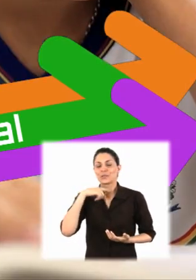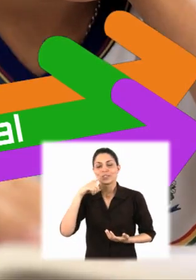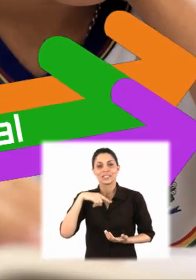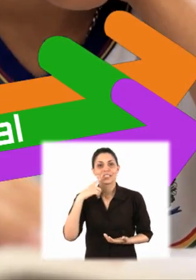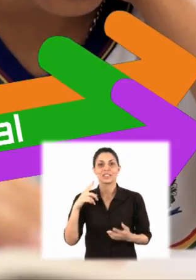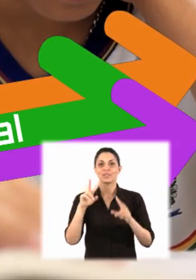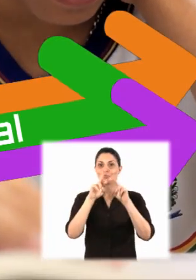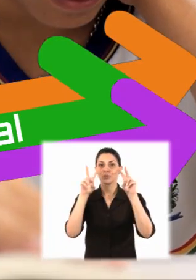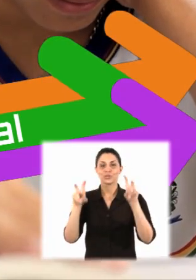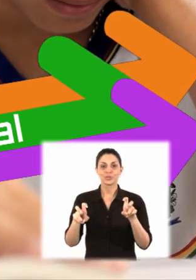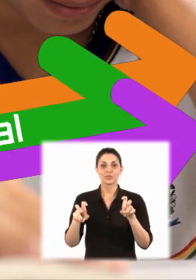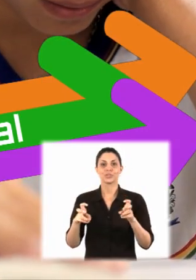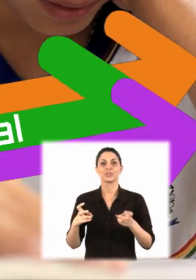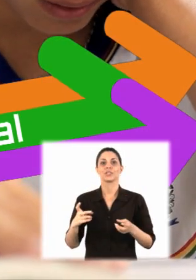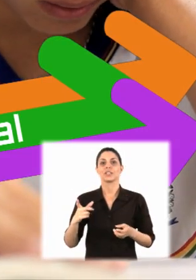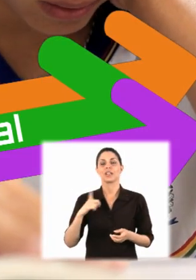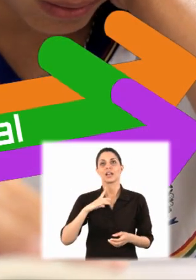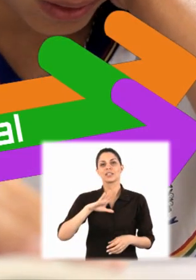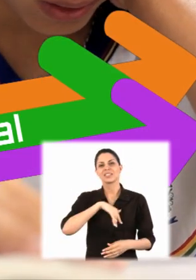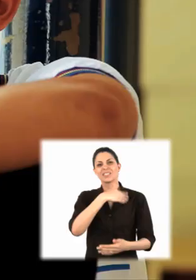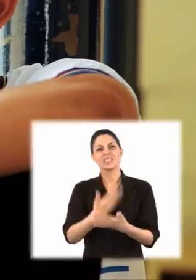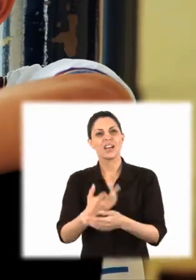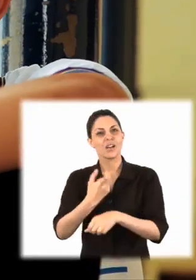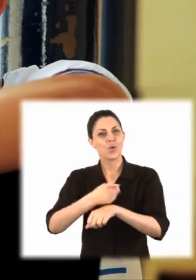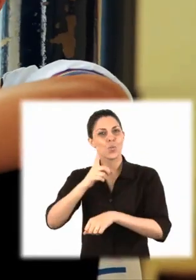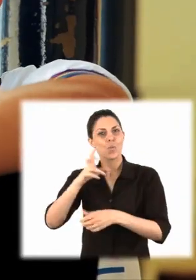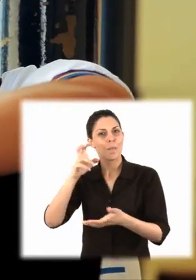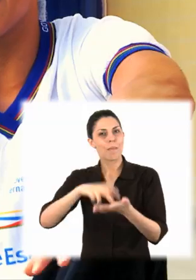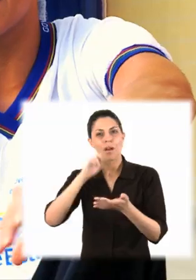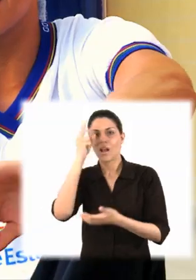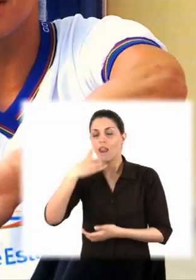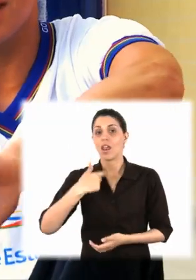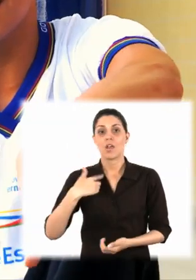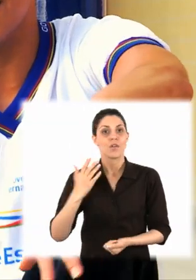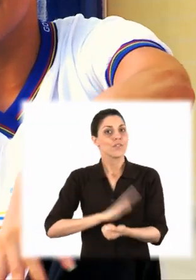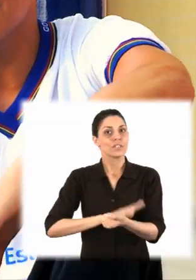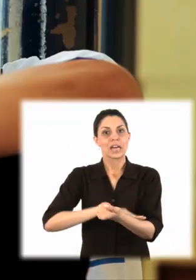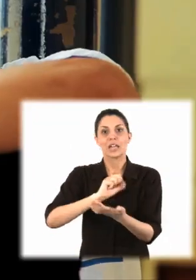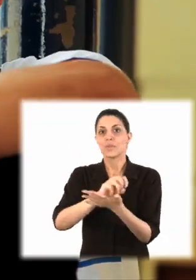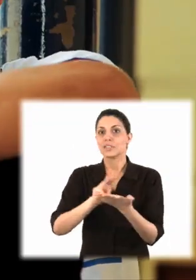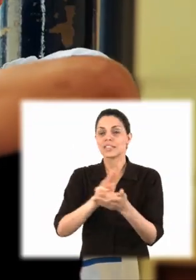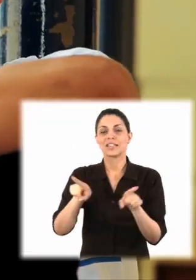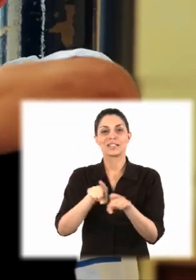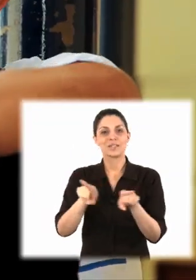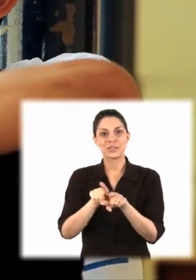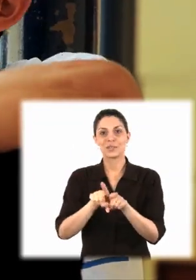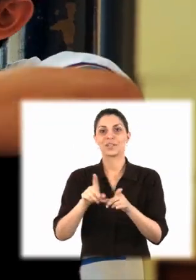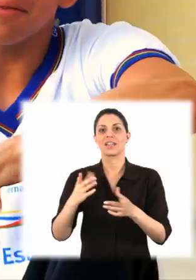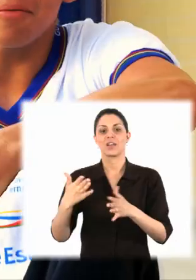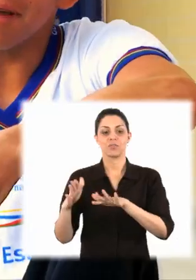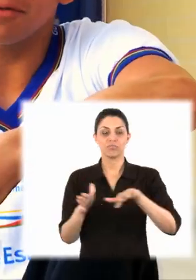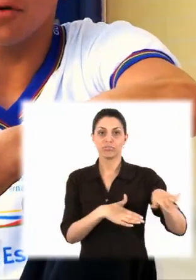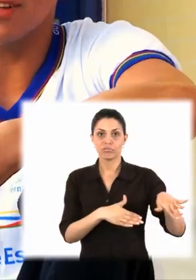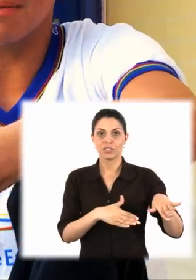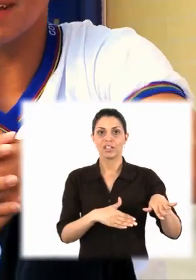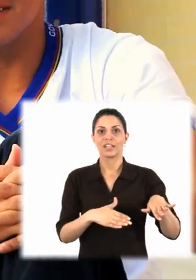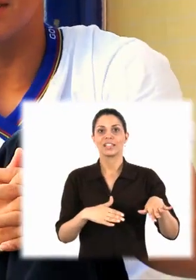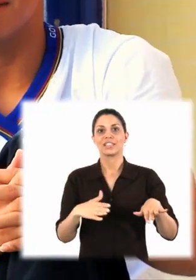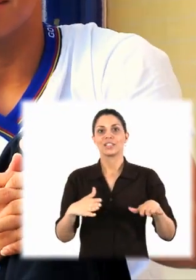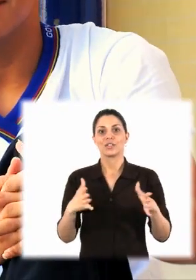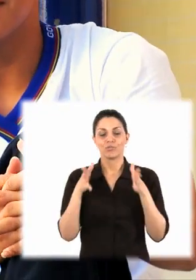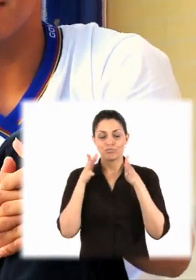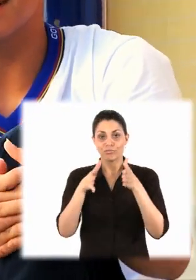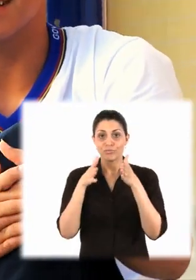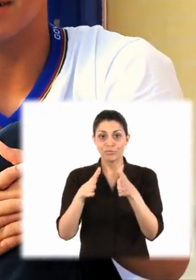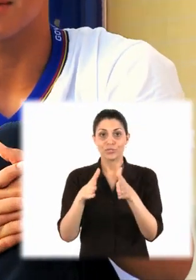Fiquei em casa de 8 horas até 1 da manhã. MSN, que eu sou viciado pra caramba, deixei de lado. Eu cheguei no colégio com meio dúvida,